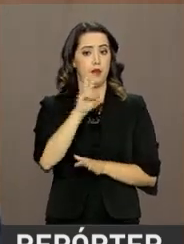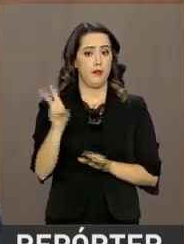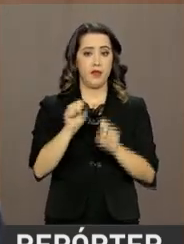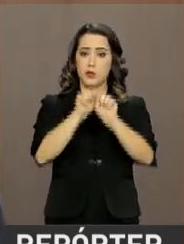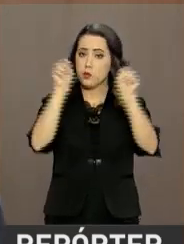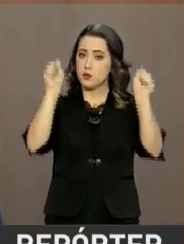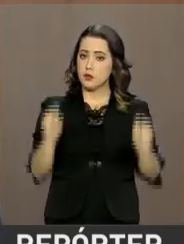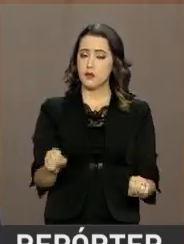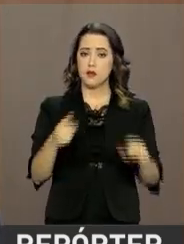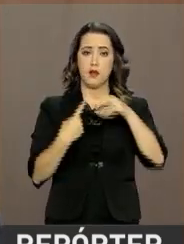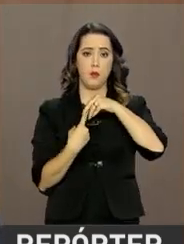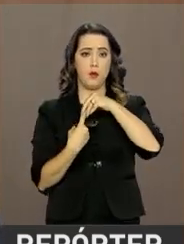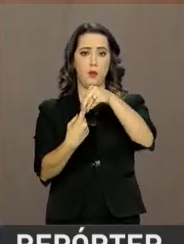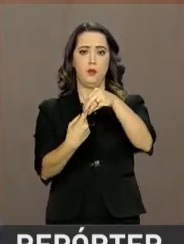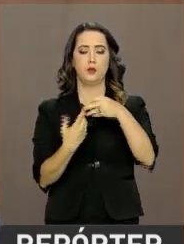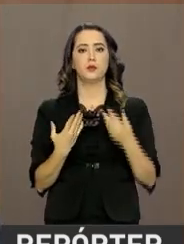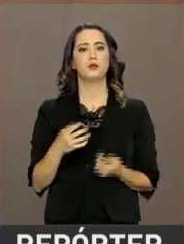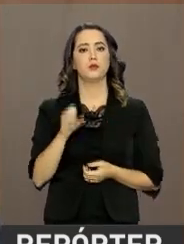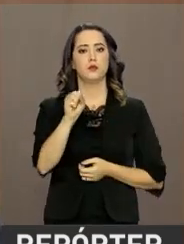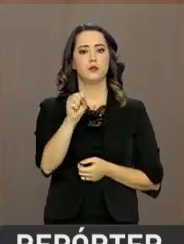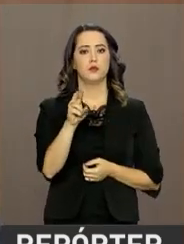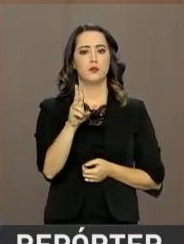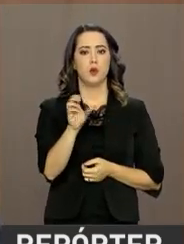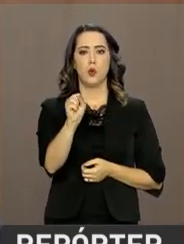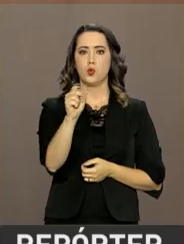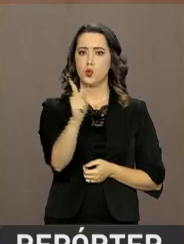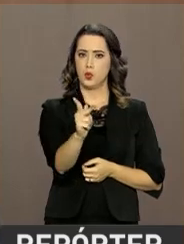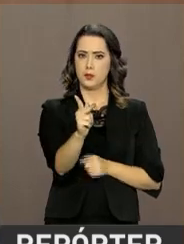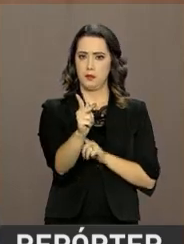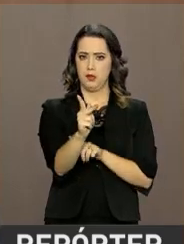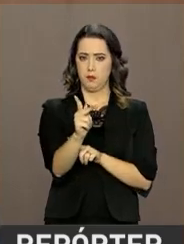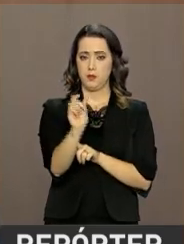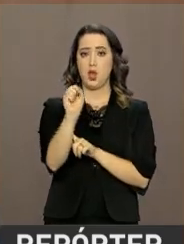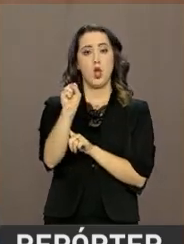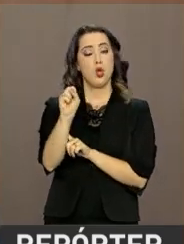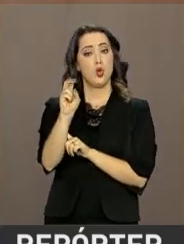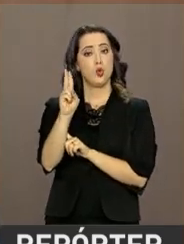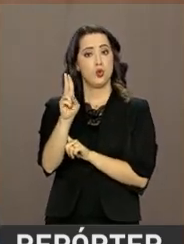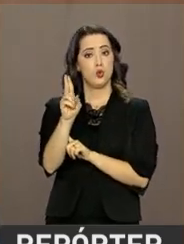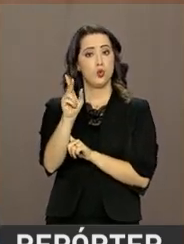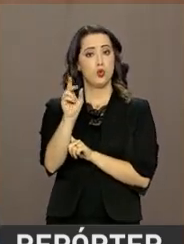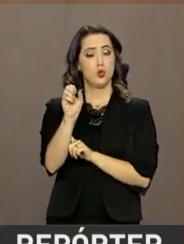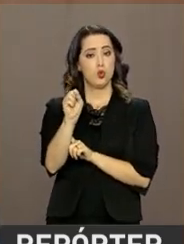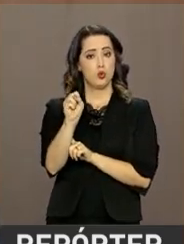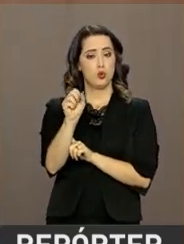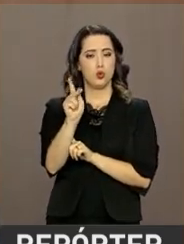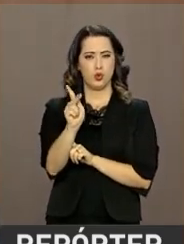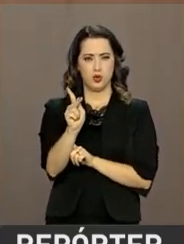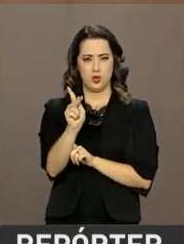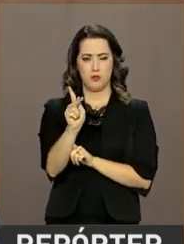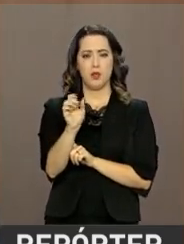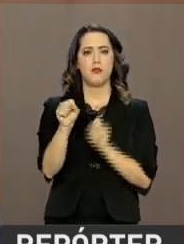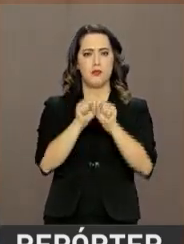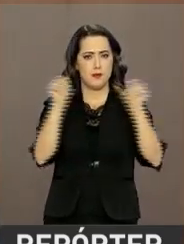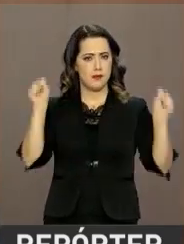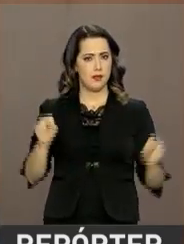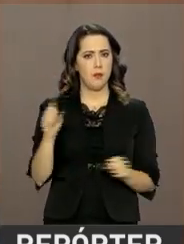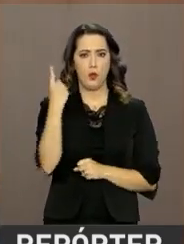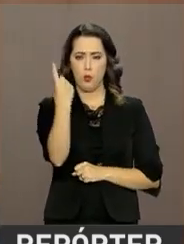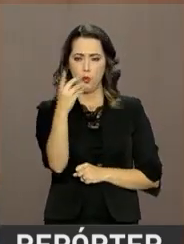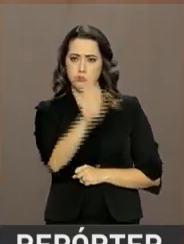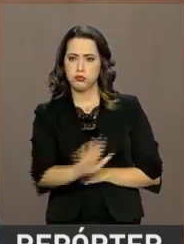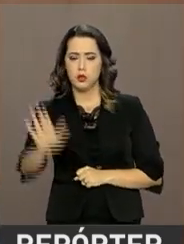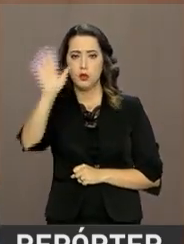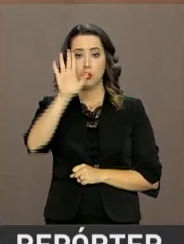susp que em breve será sancionado pelo presidente da república e nós vamos imediatamente iniciar a sua